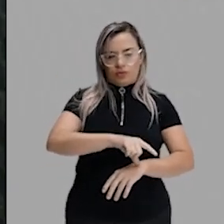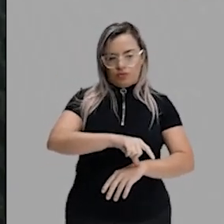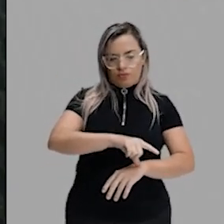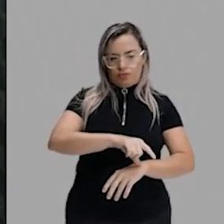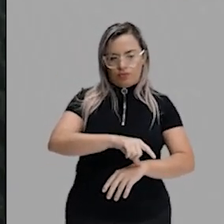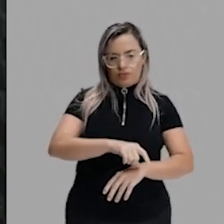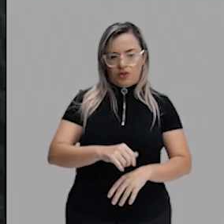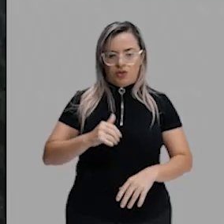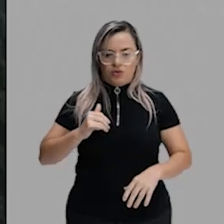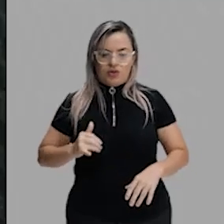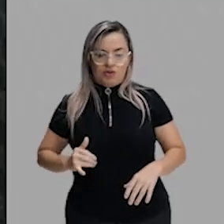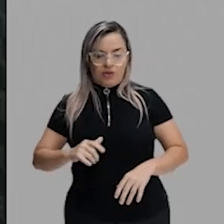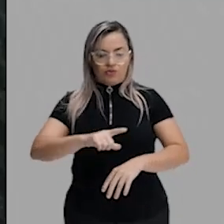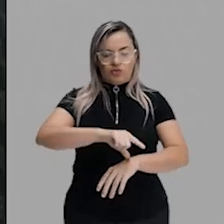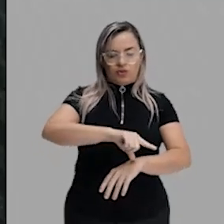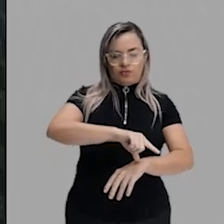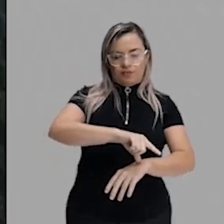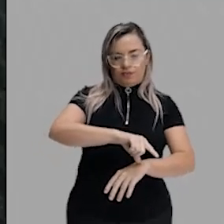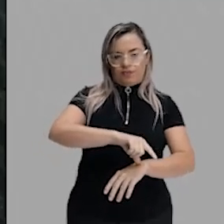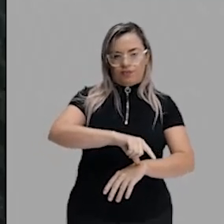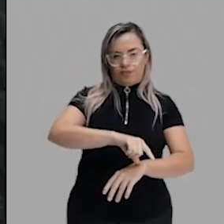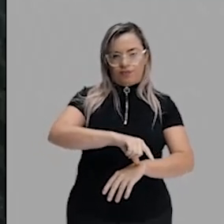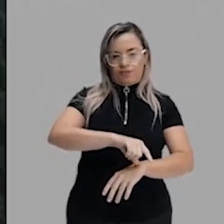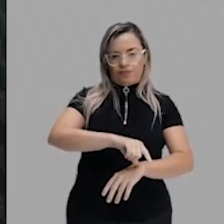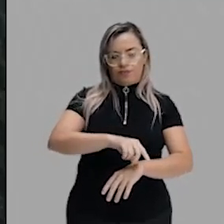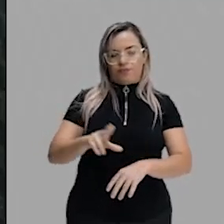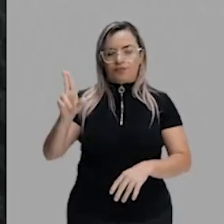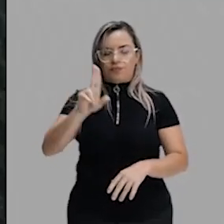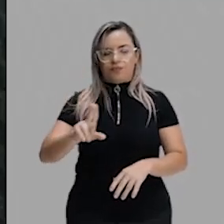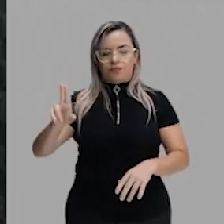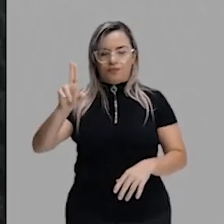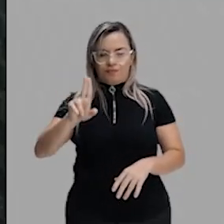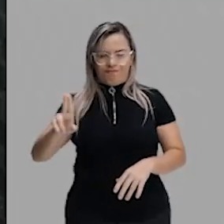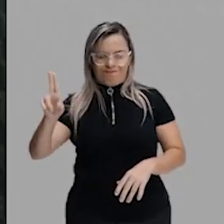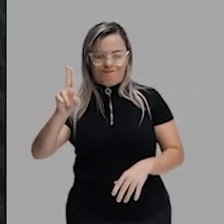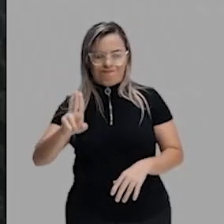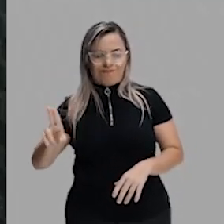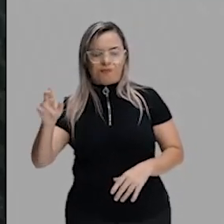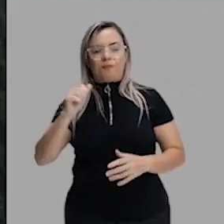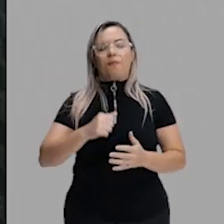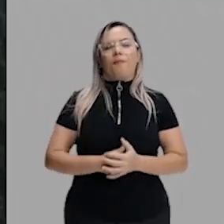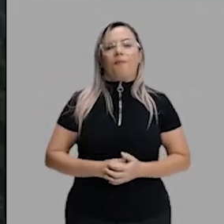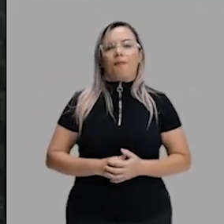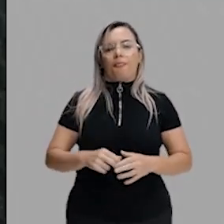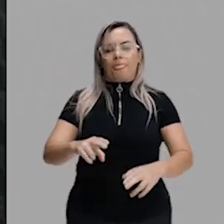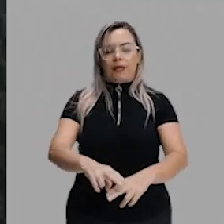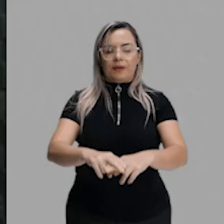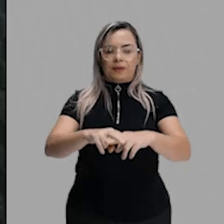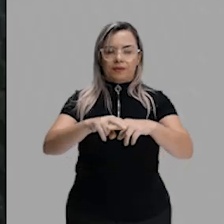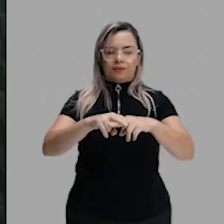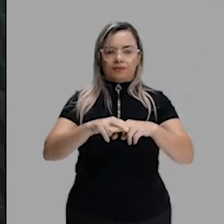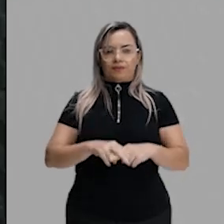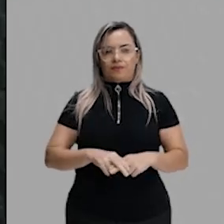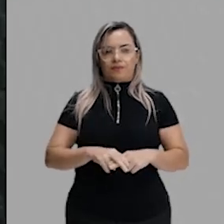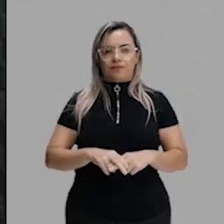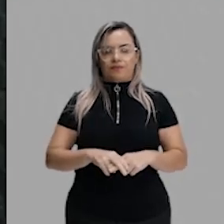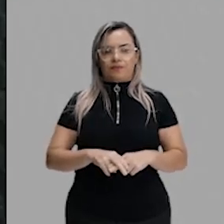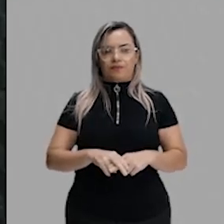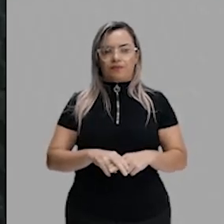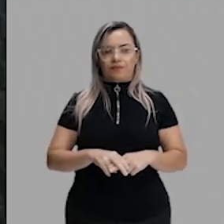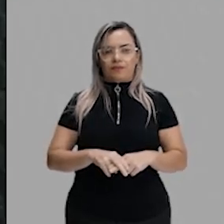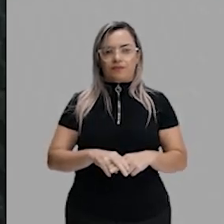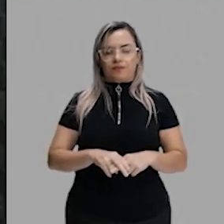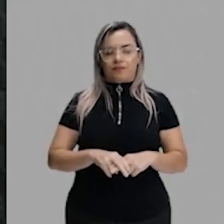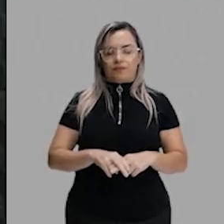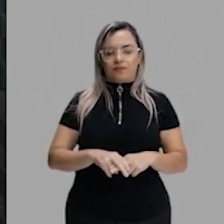durante o intervalo de tempo aí, ok? É por isso que os especialistas eles falam que quando